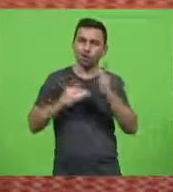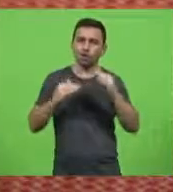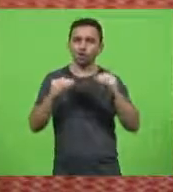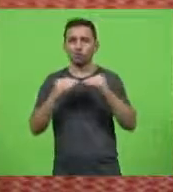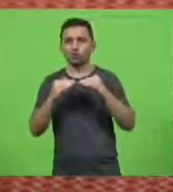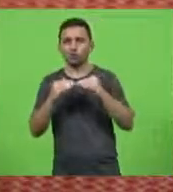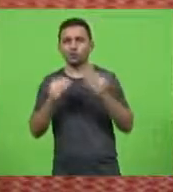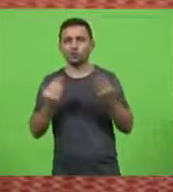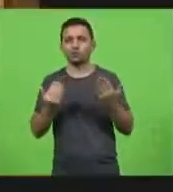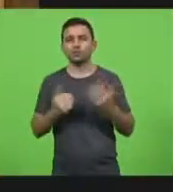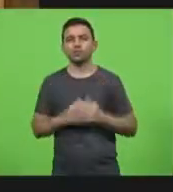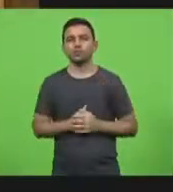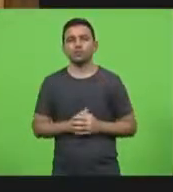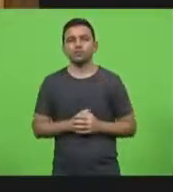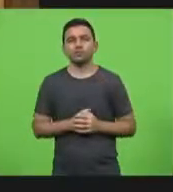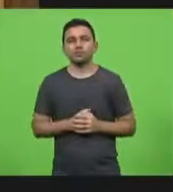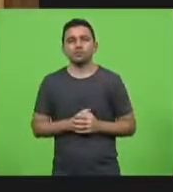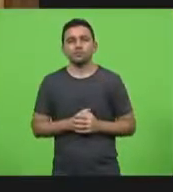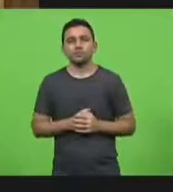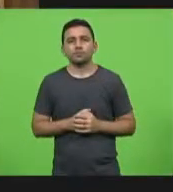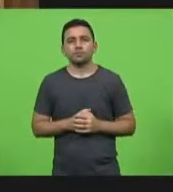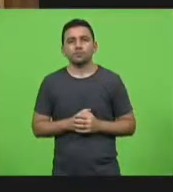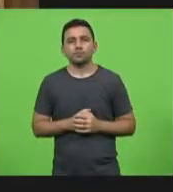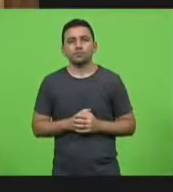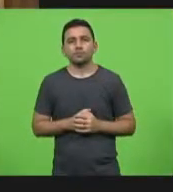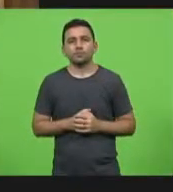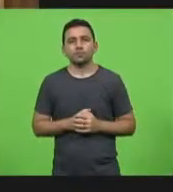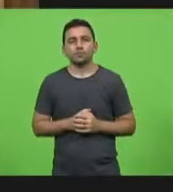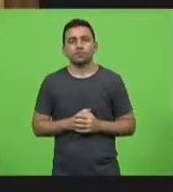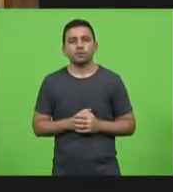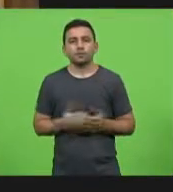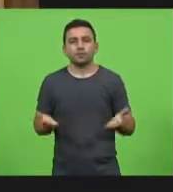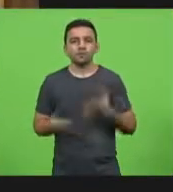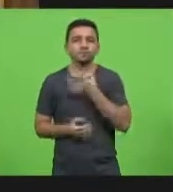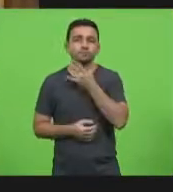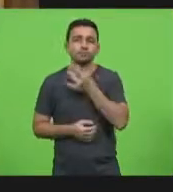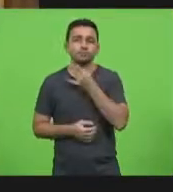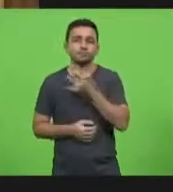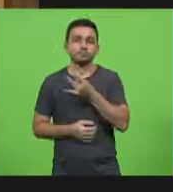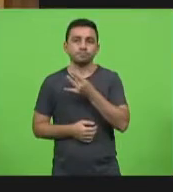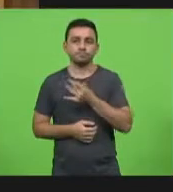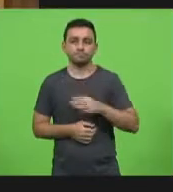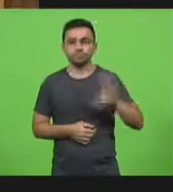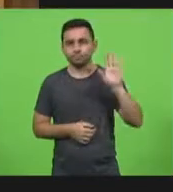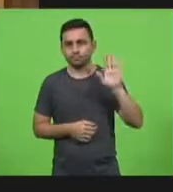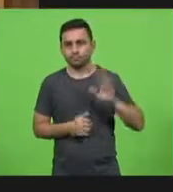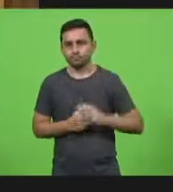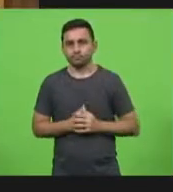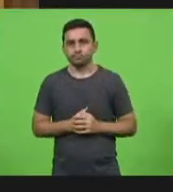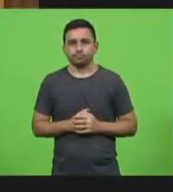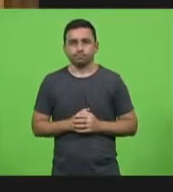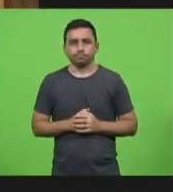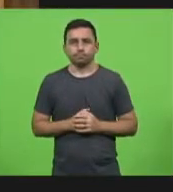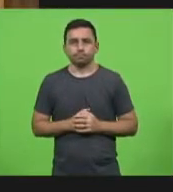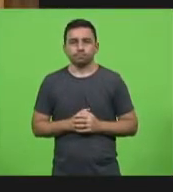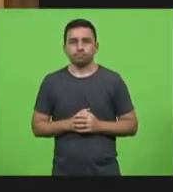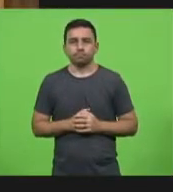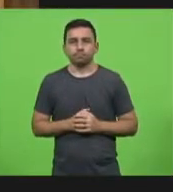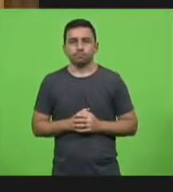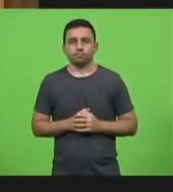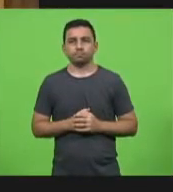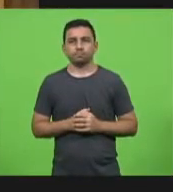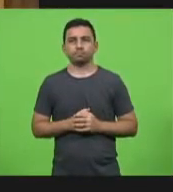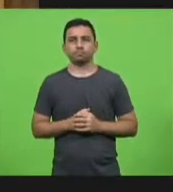distribuição. Estou por recebido o encaminhamento de Vossa Excelência. Deputado Valdir Cobalcini, Vossa Excelência, com a palavra pelo tempo de até 3 minutos.